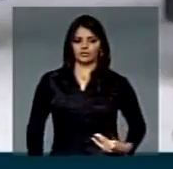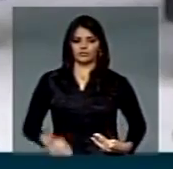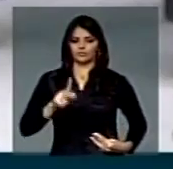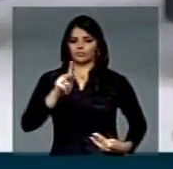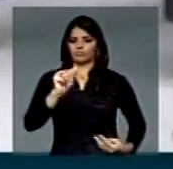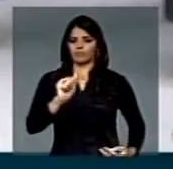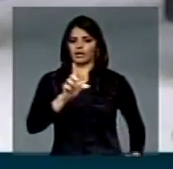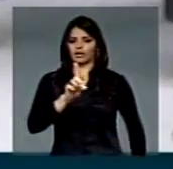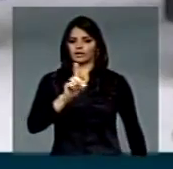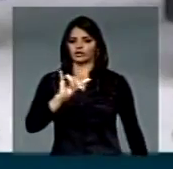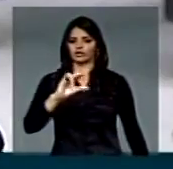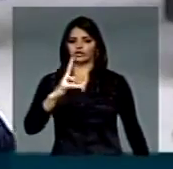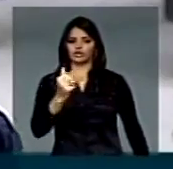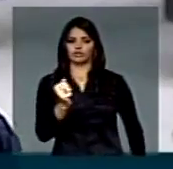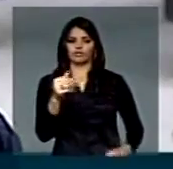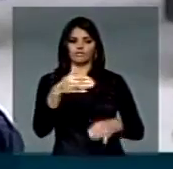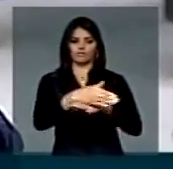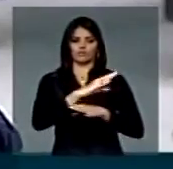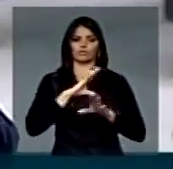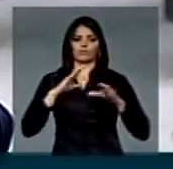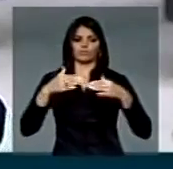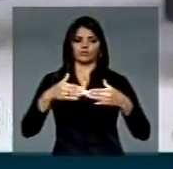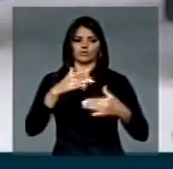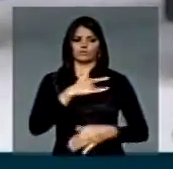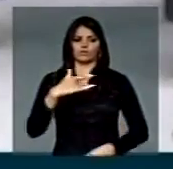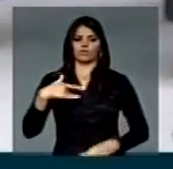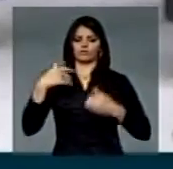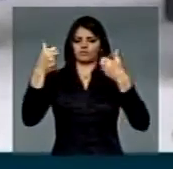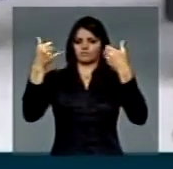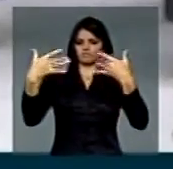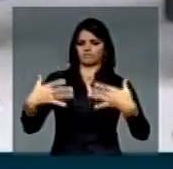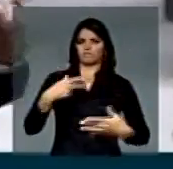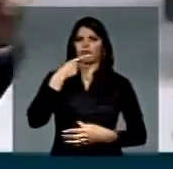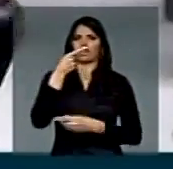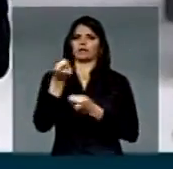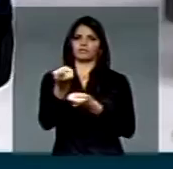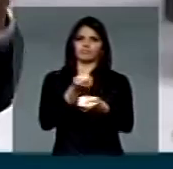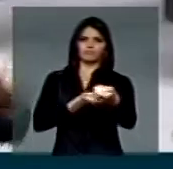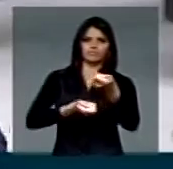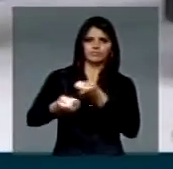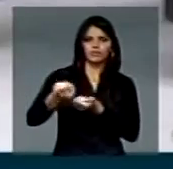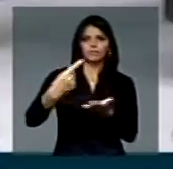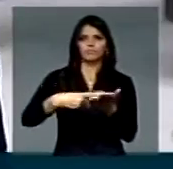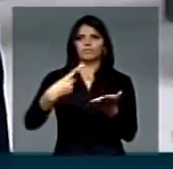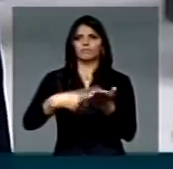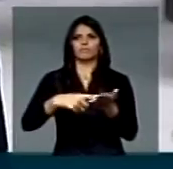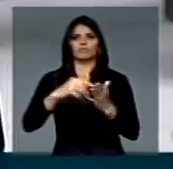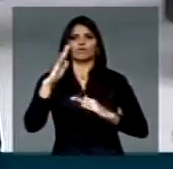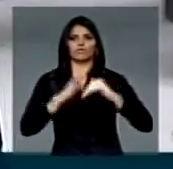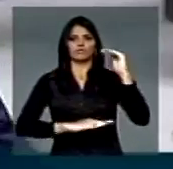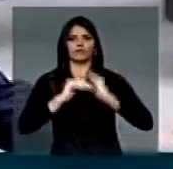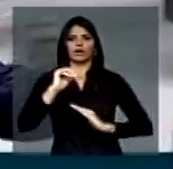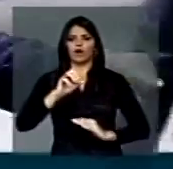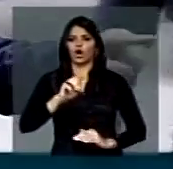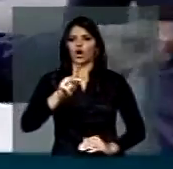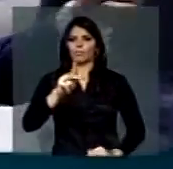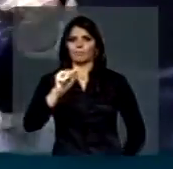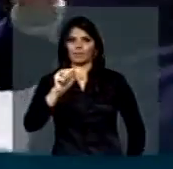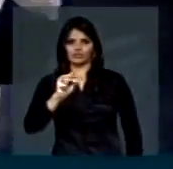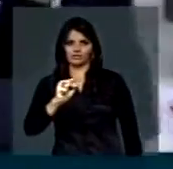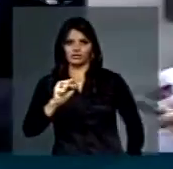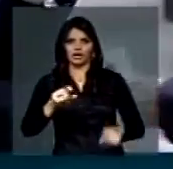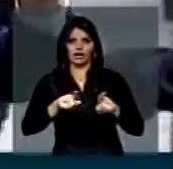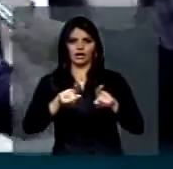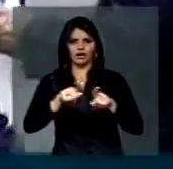vinha à Comissão de Saúde relatar que a intermediação desses profissionais era pela OPAS. E agora